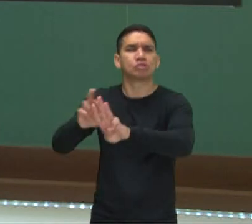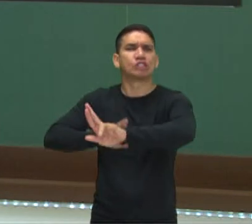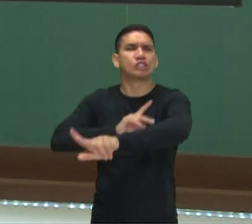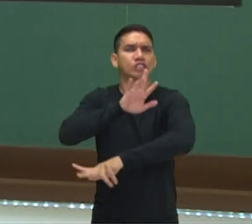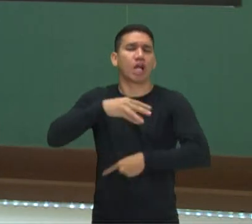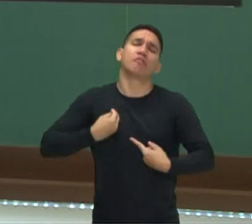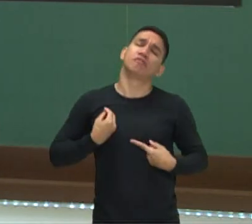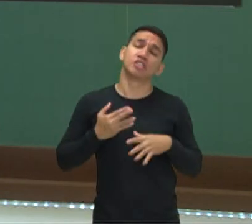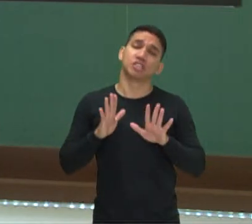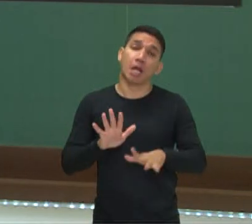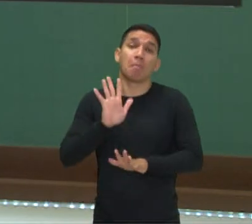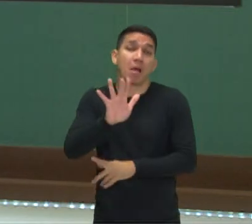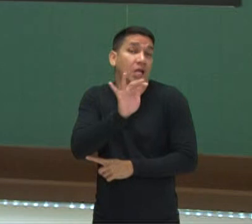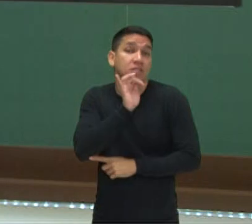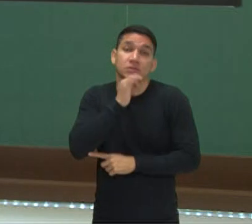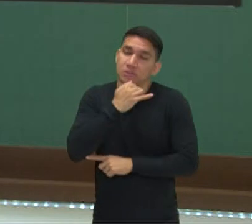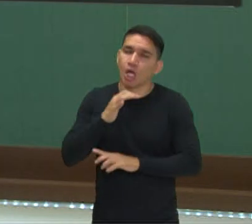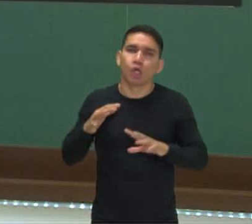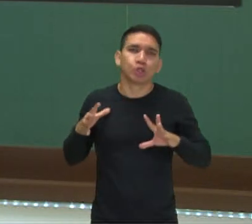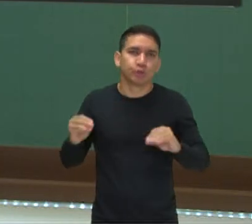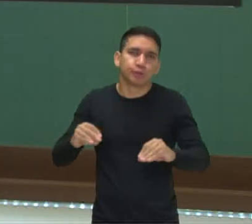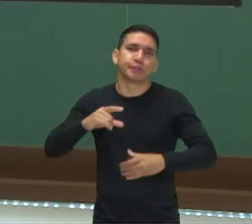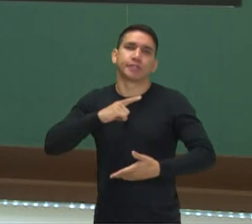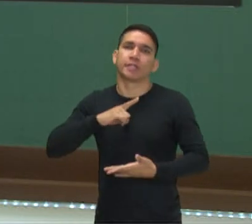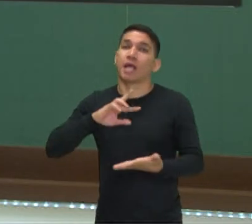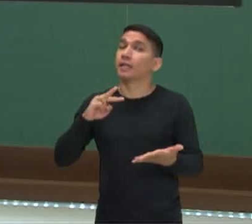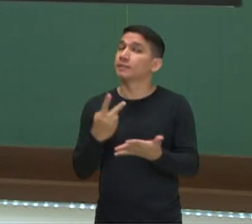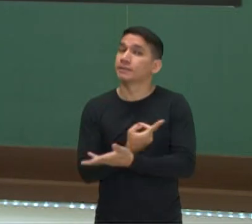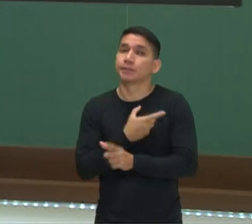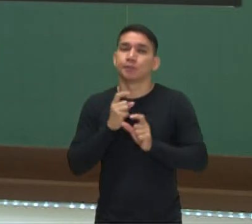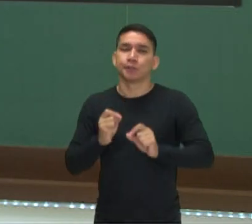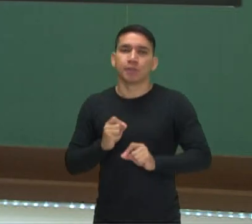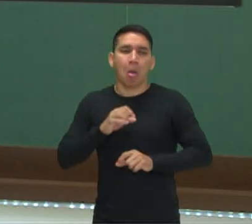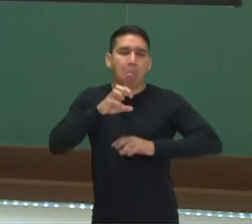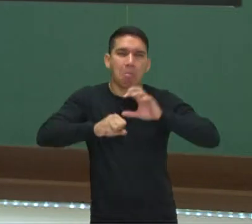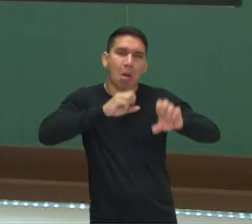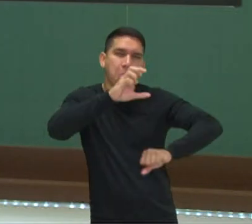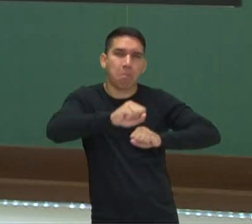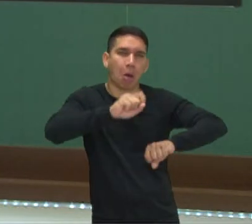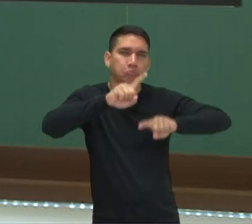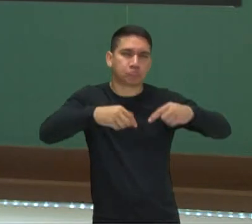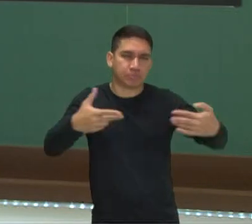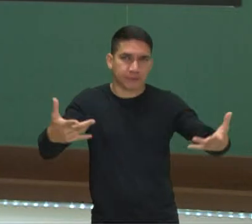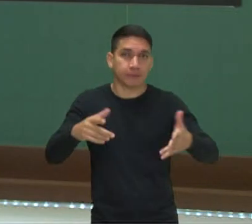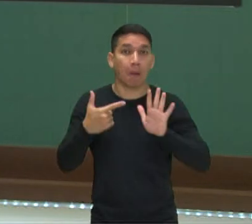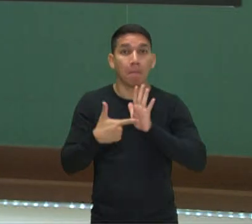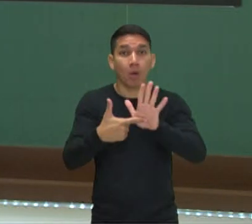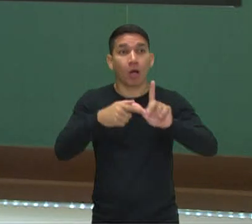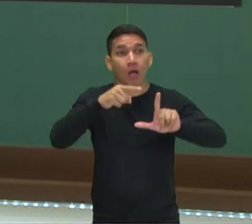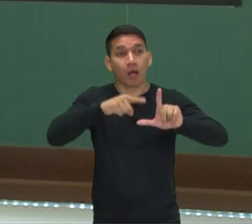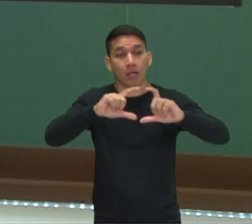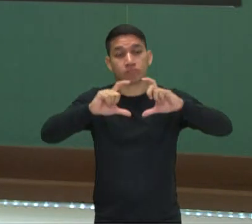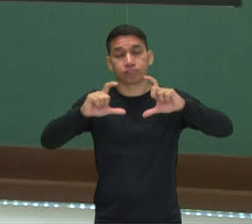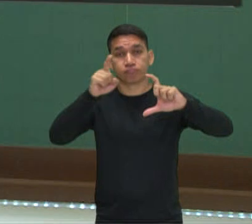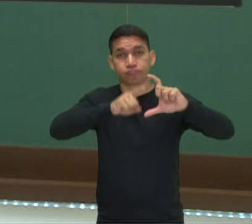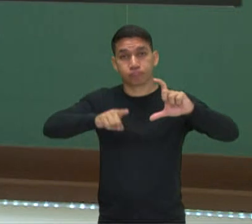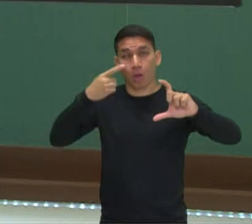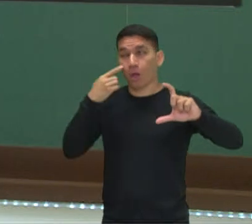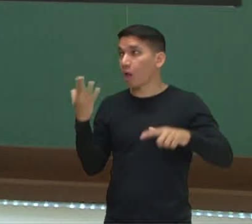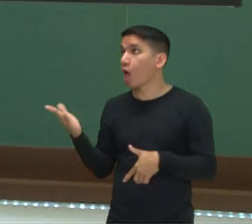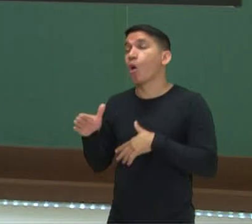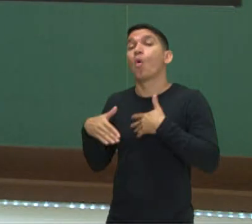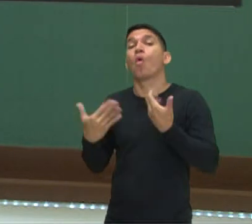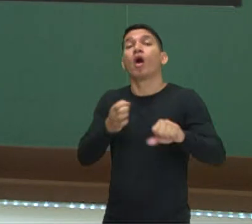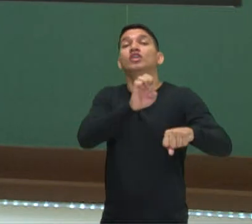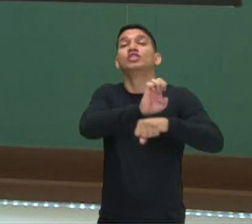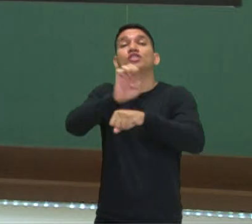áreas, né? Mas infelizmente daí vem toda a questão da exploração de recursos. E aí aqui o gráfico vai mostrar para nós os estados,